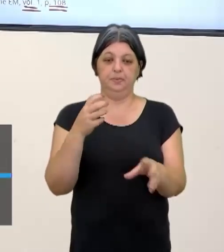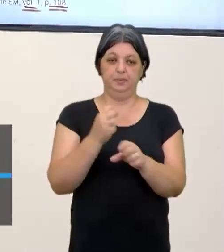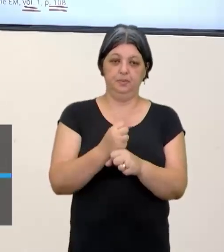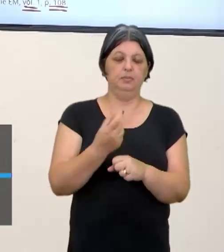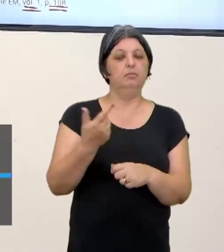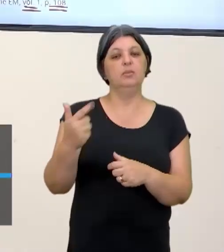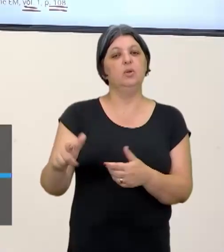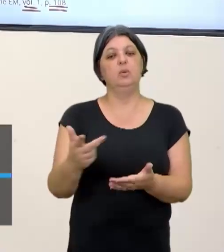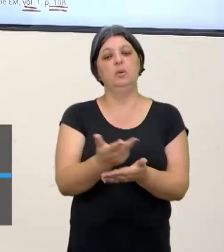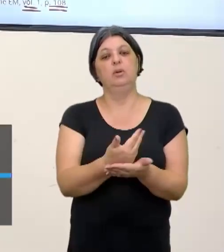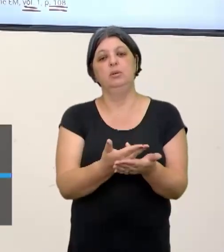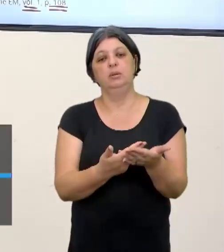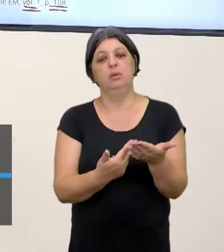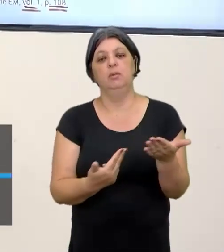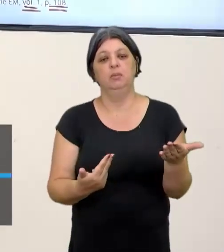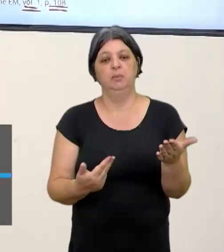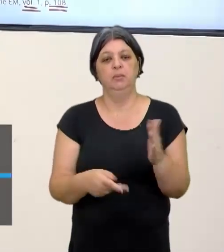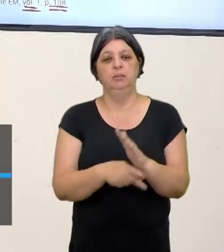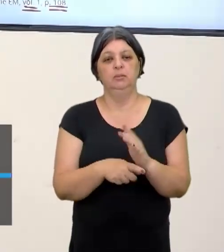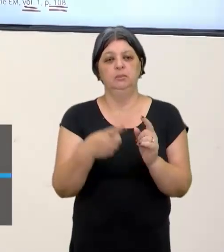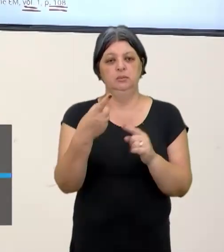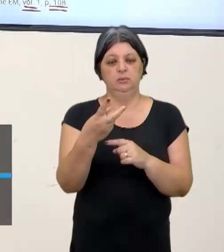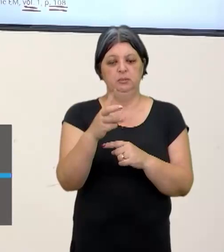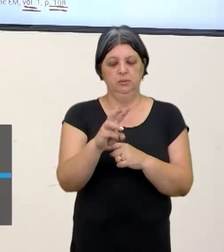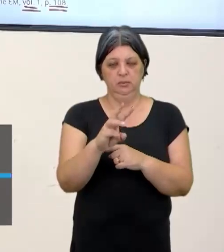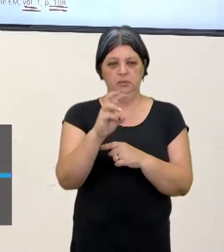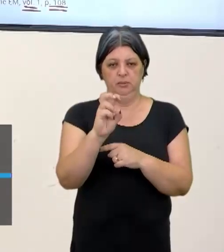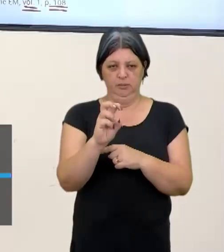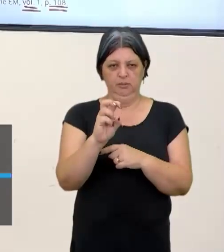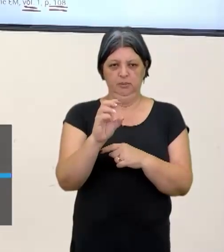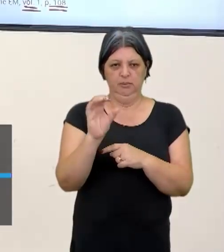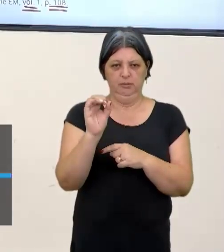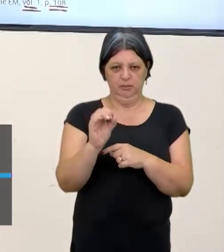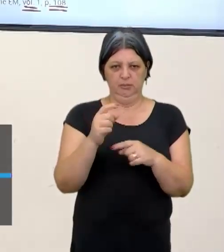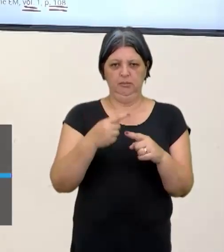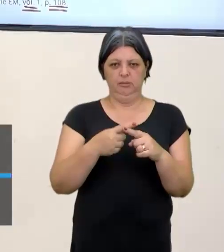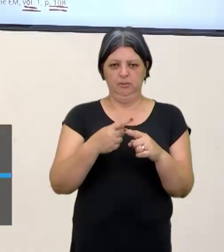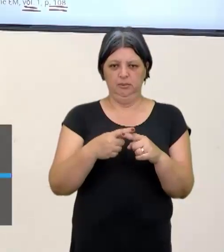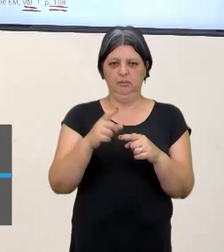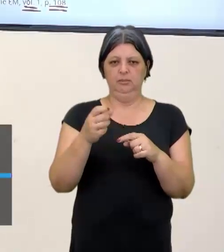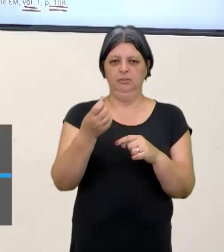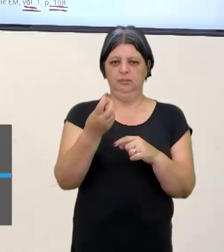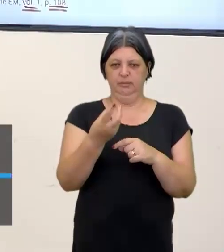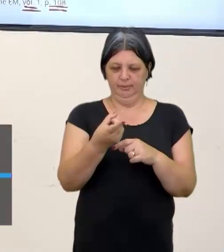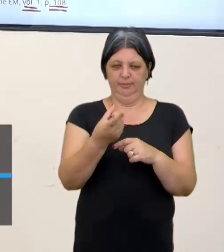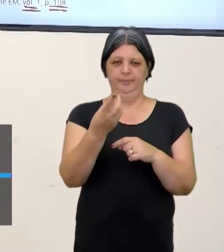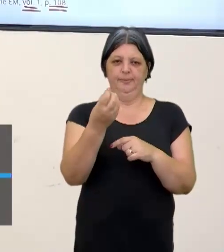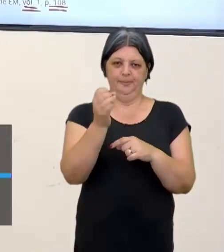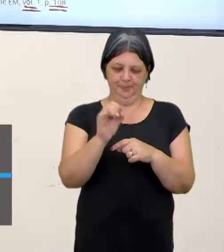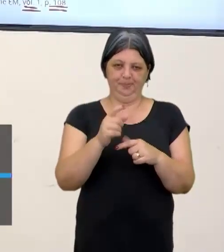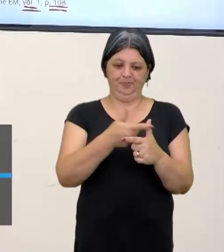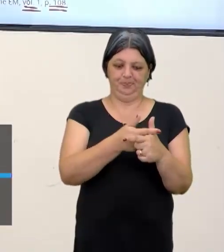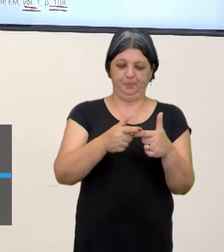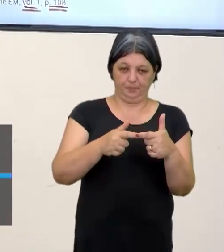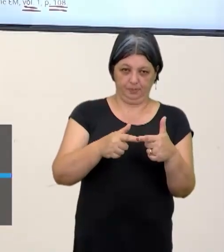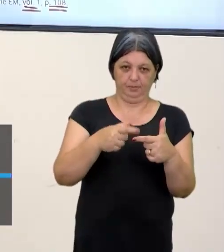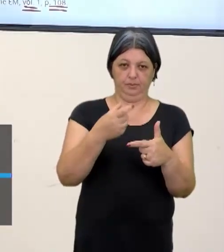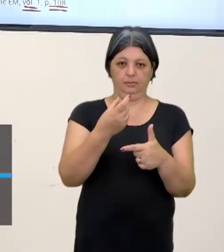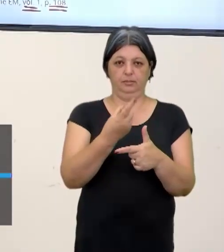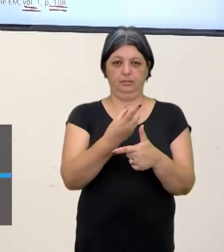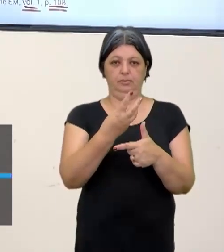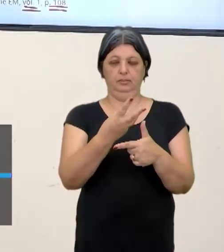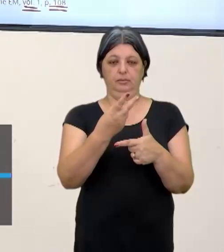outra figura, aquele do nosso octógono, que era 135 graus, pegar 360 graus, que é o total, será que se eu dividir 360